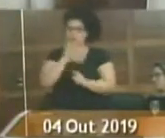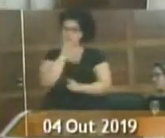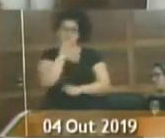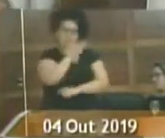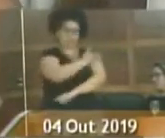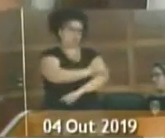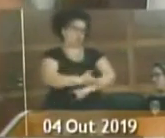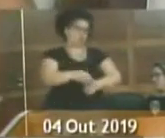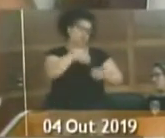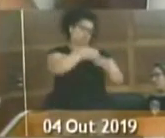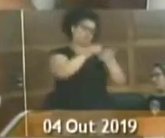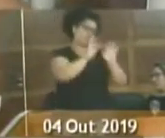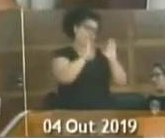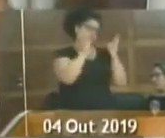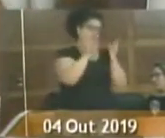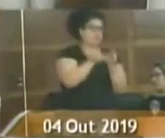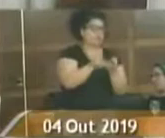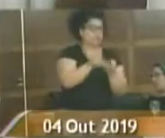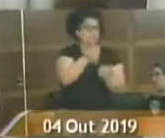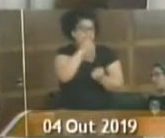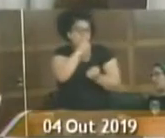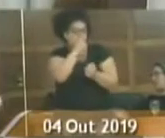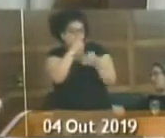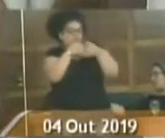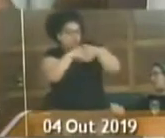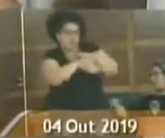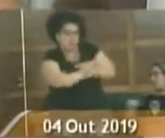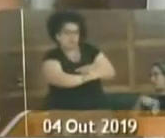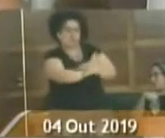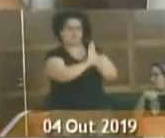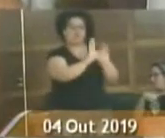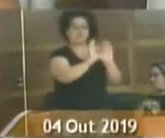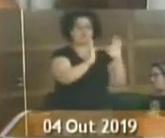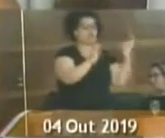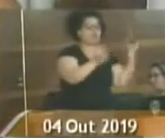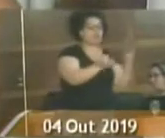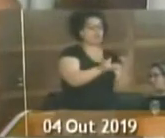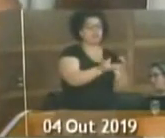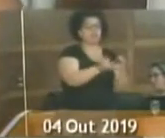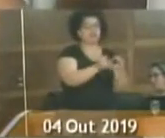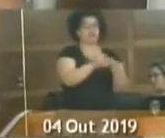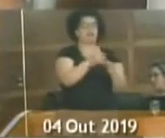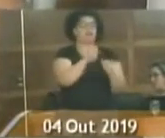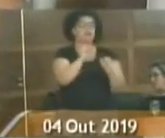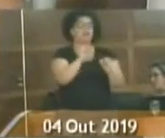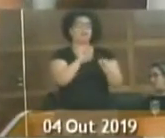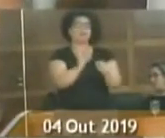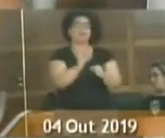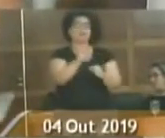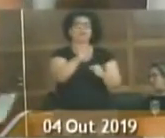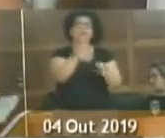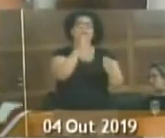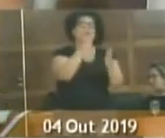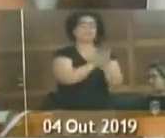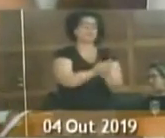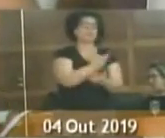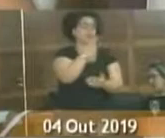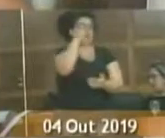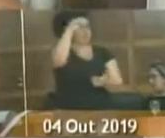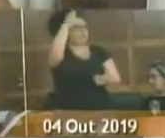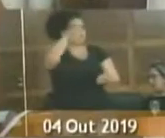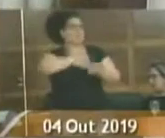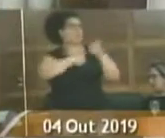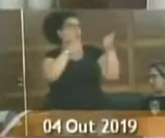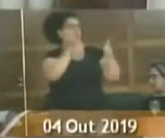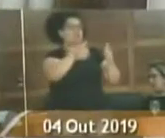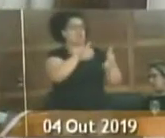vida familiar, ele se adapta a todo aquele ambiente, e aí, por diversas questões, o ser humano julga que a melhor